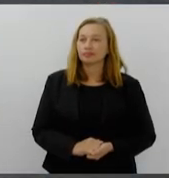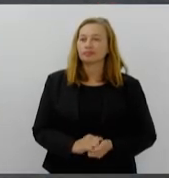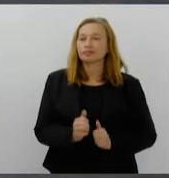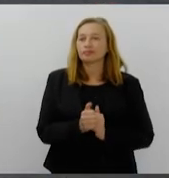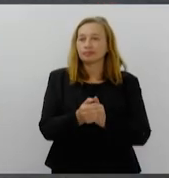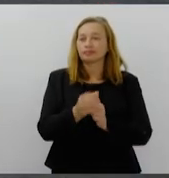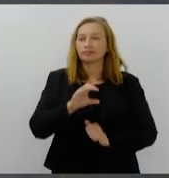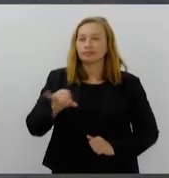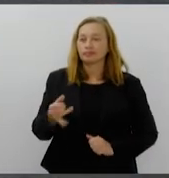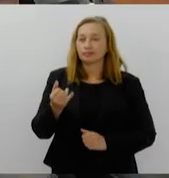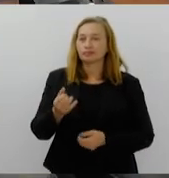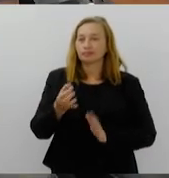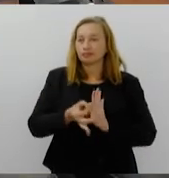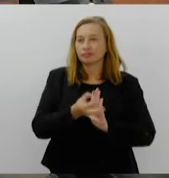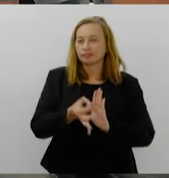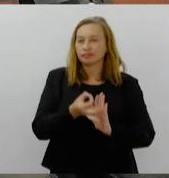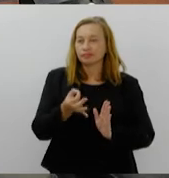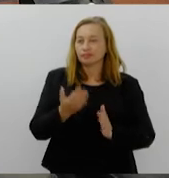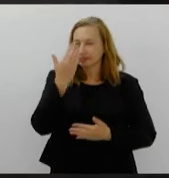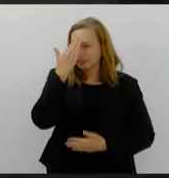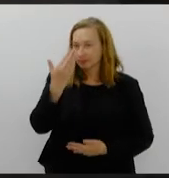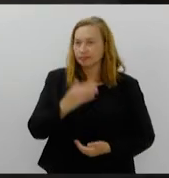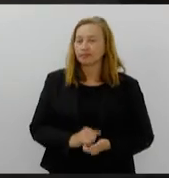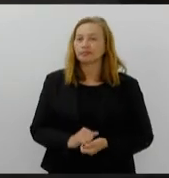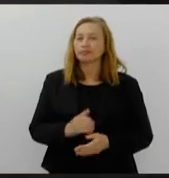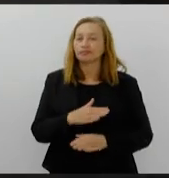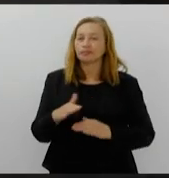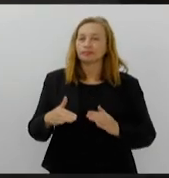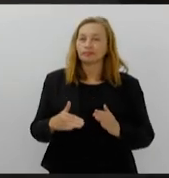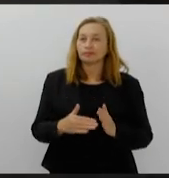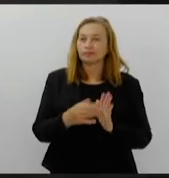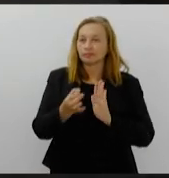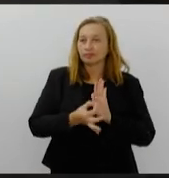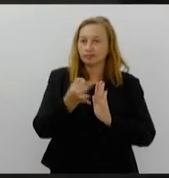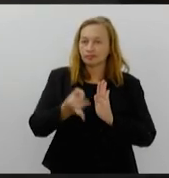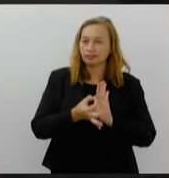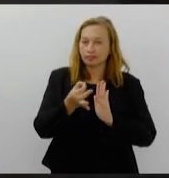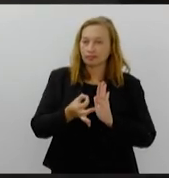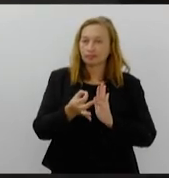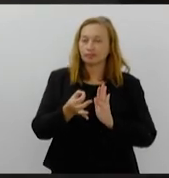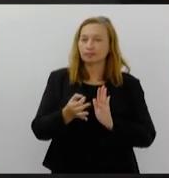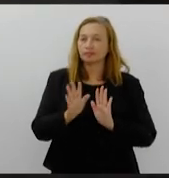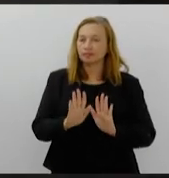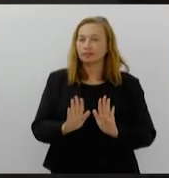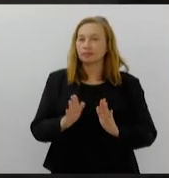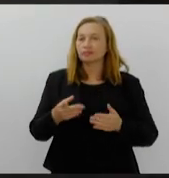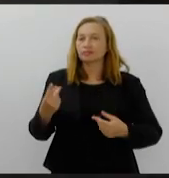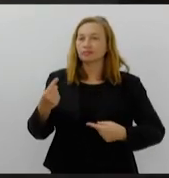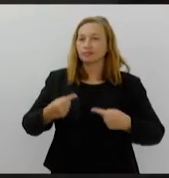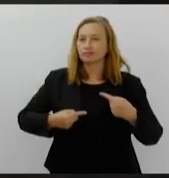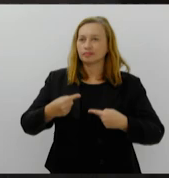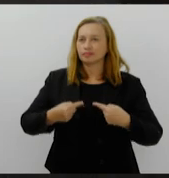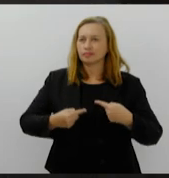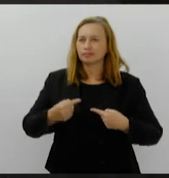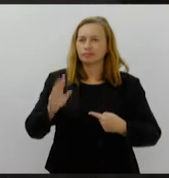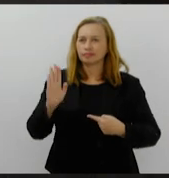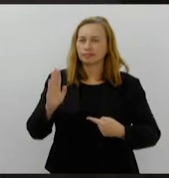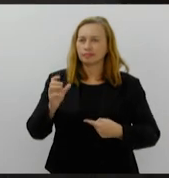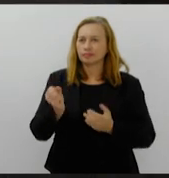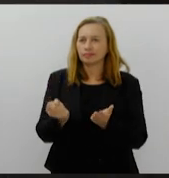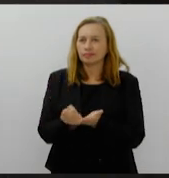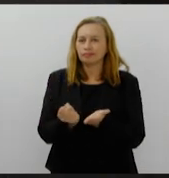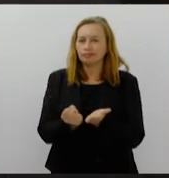Acompanho o parecer da CCJ. Obrigada. Com os pareceres emitidos em discussão. Para discutir, deputado